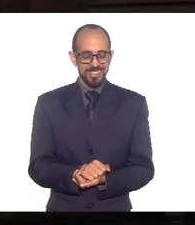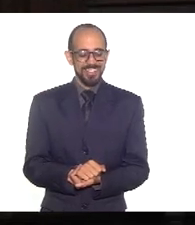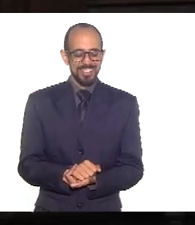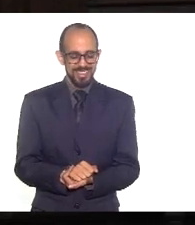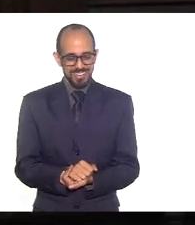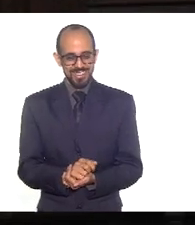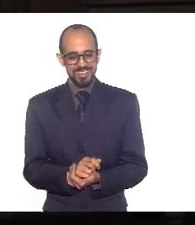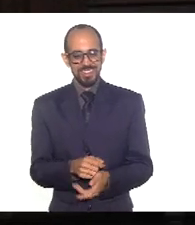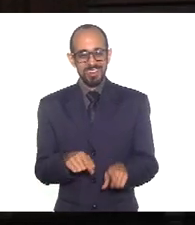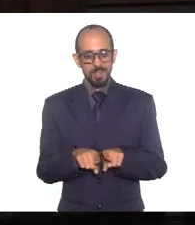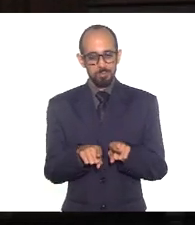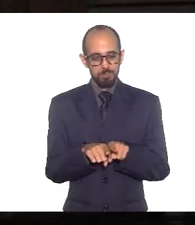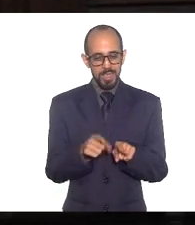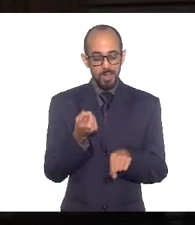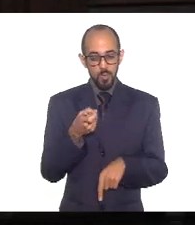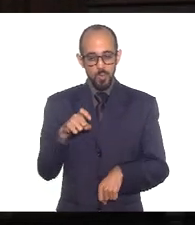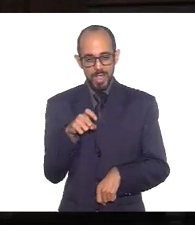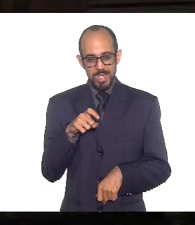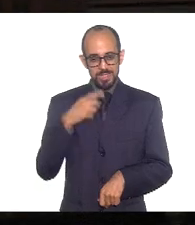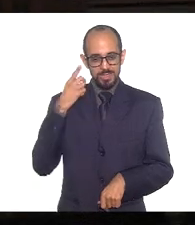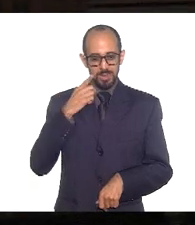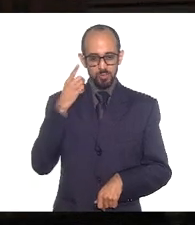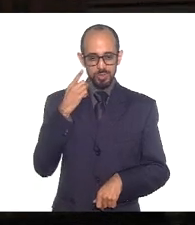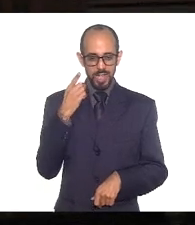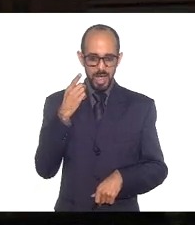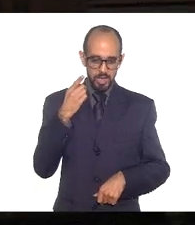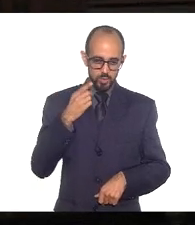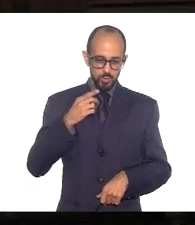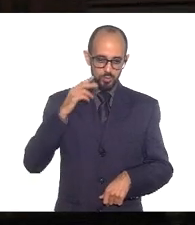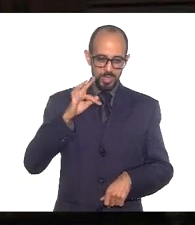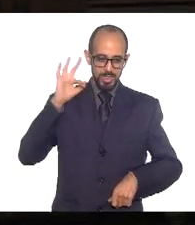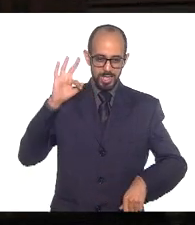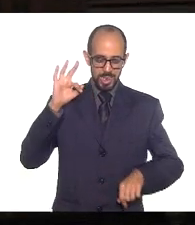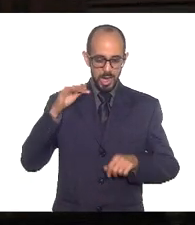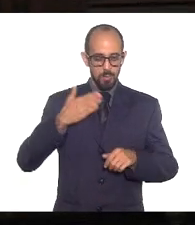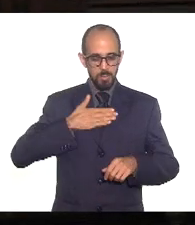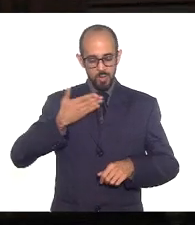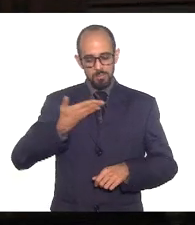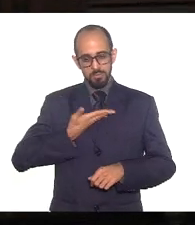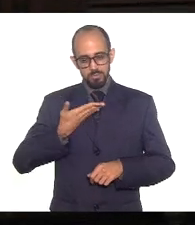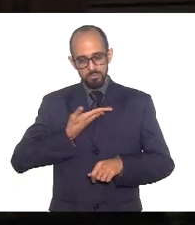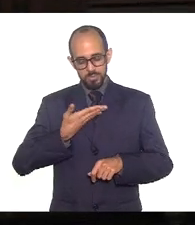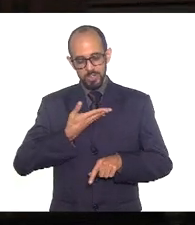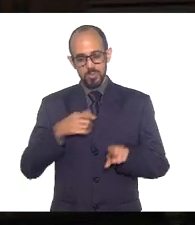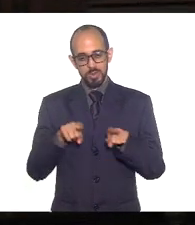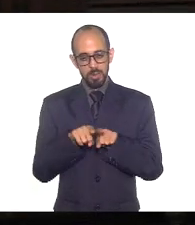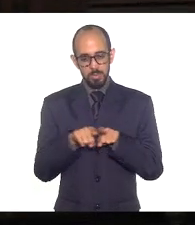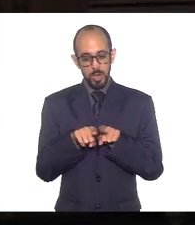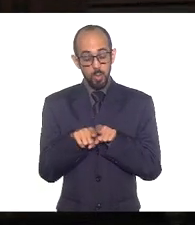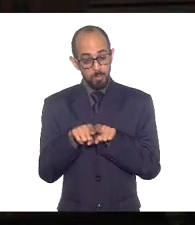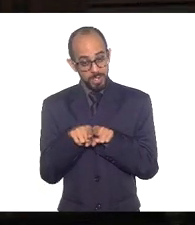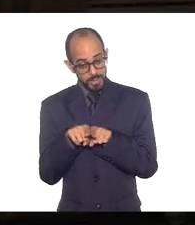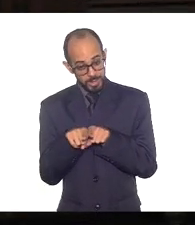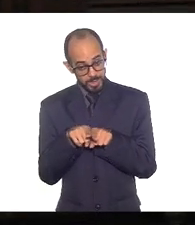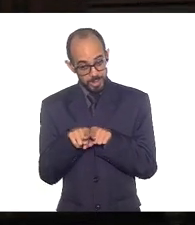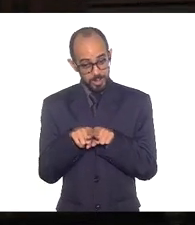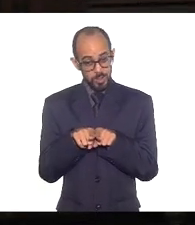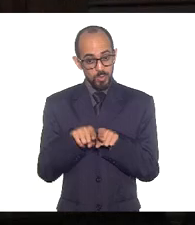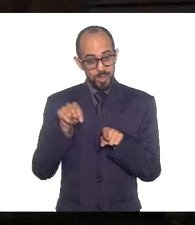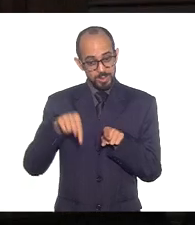não o ex-deputado Federal de um companheiro deputado estadual aqui na Assembleia